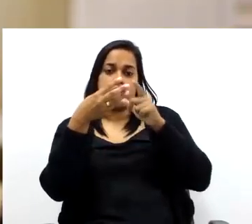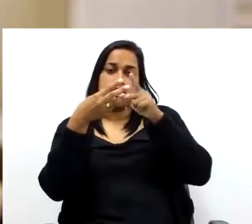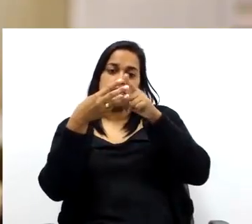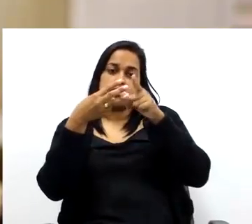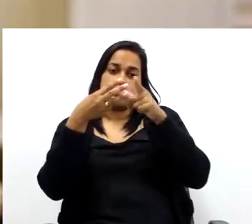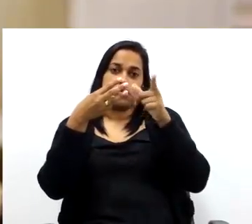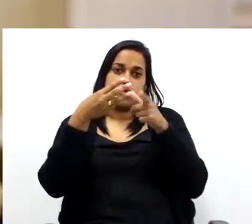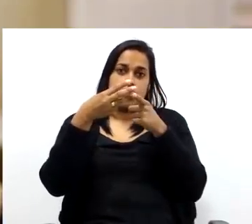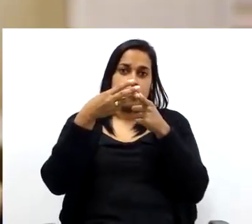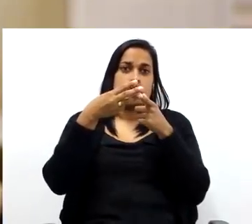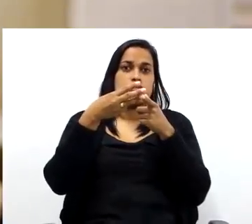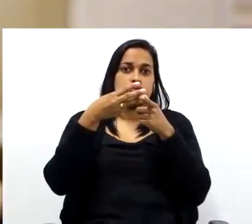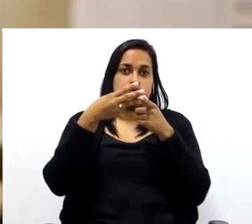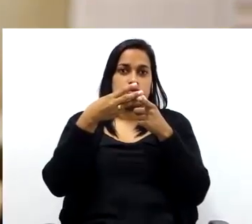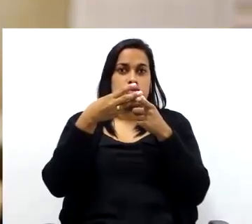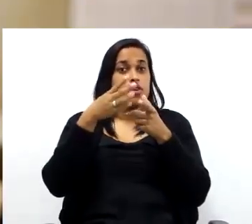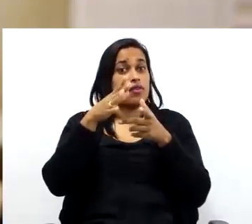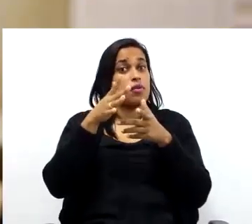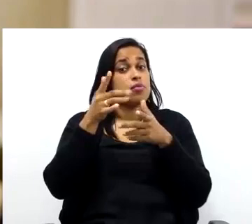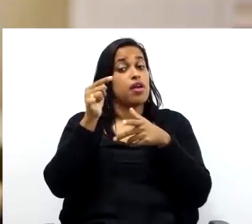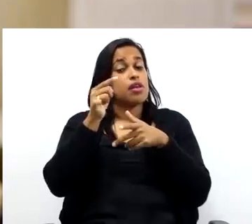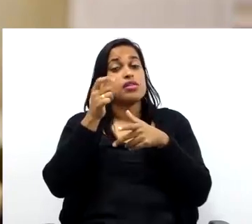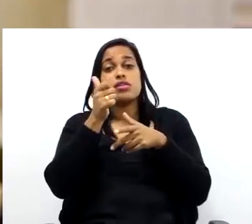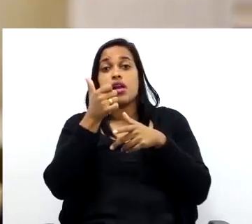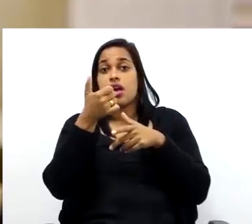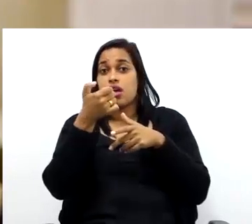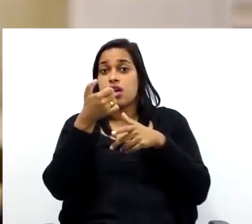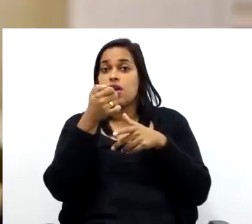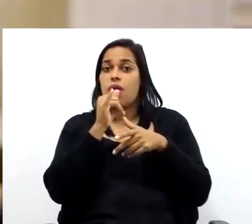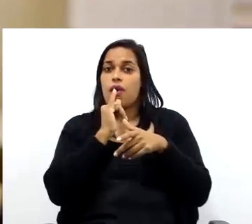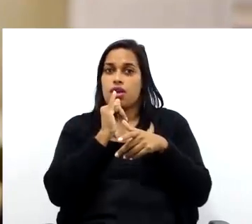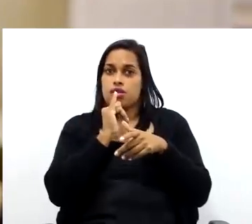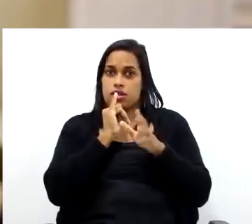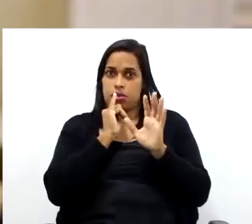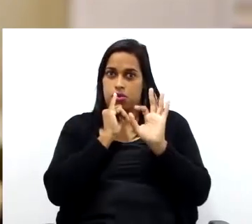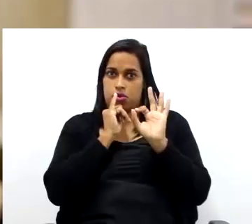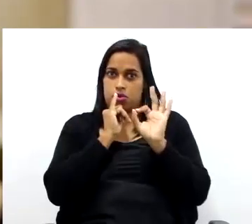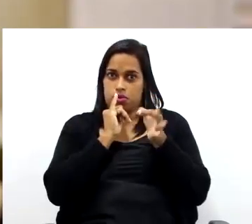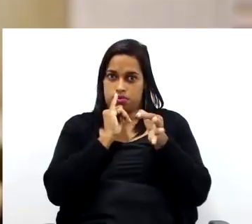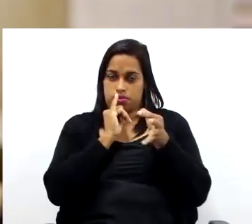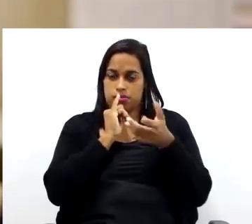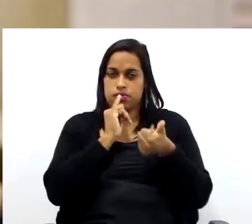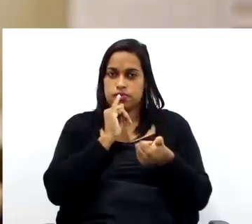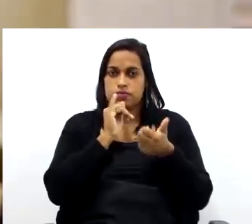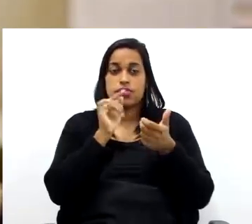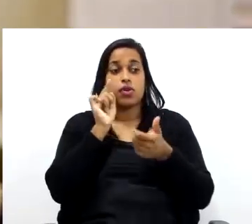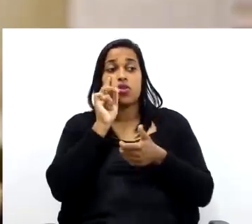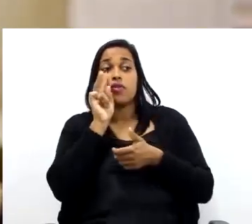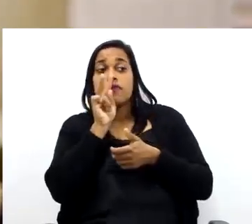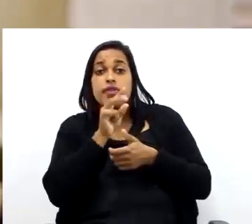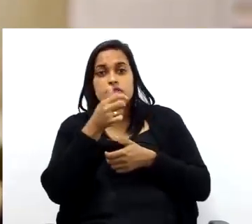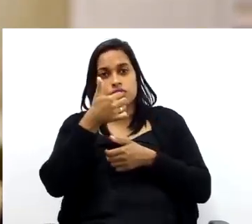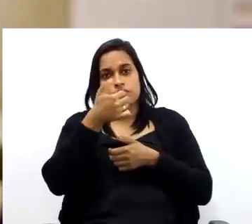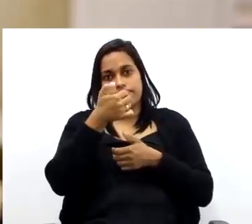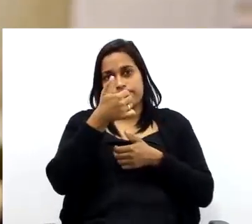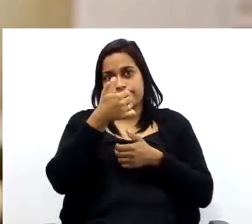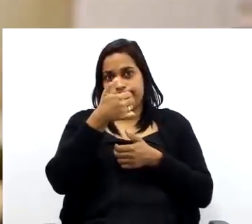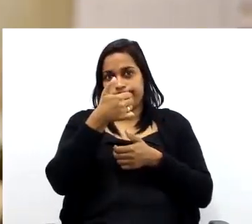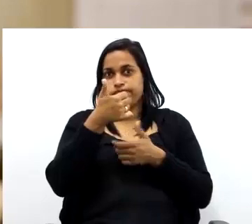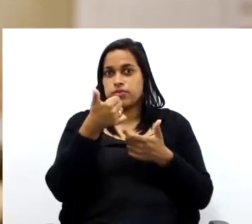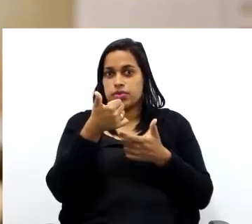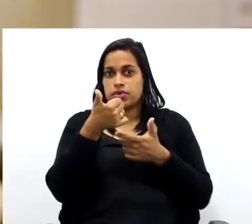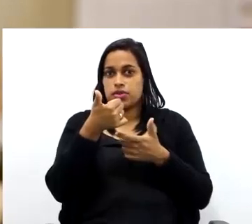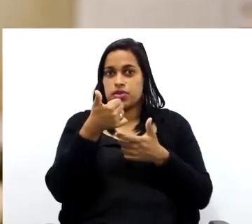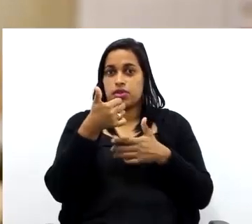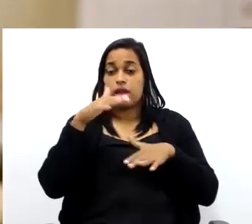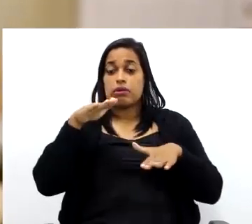gente vai trabalhar basicamente como se a caneta fosse uma aresta. Então, eu estou vendo a caneta e ela